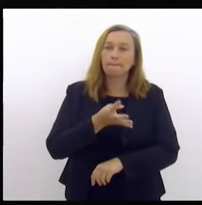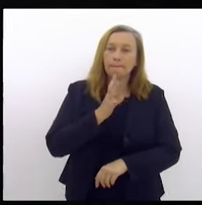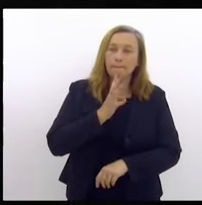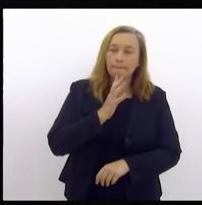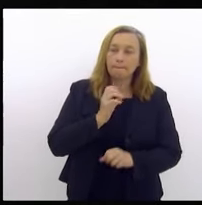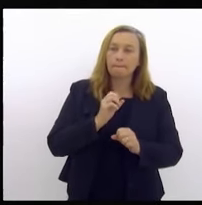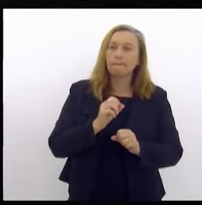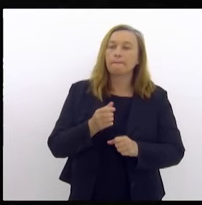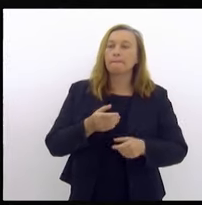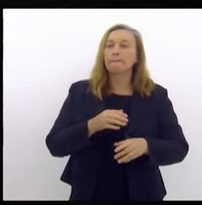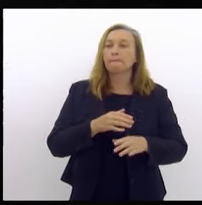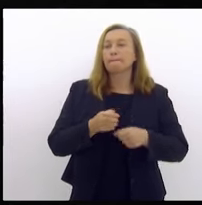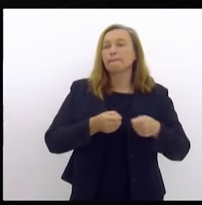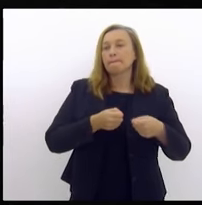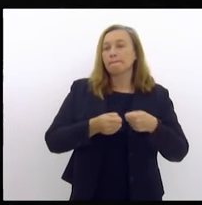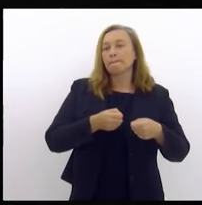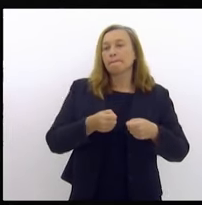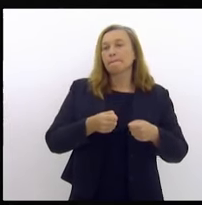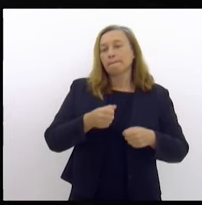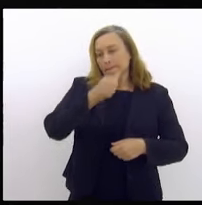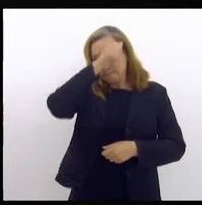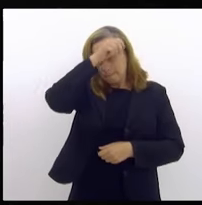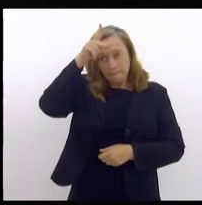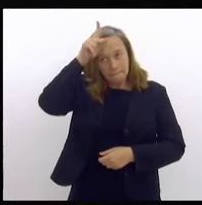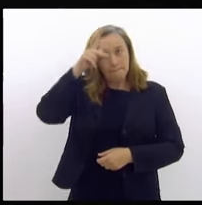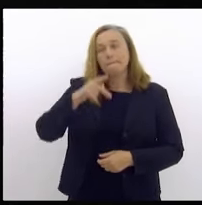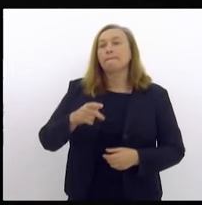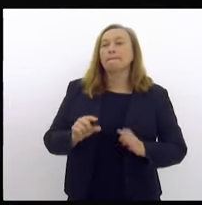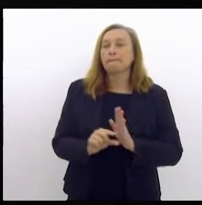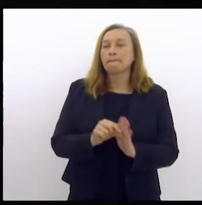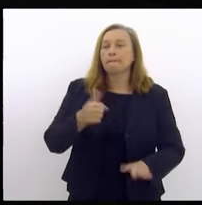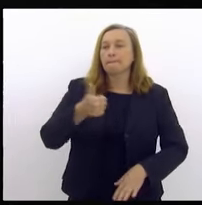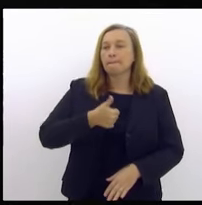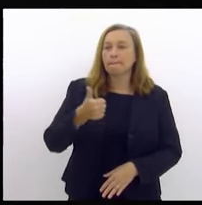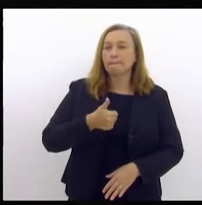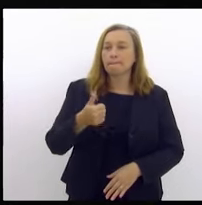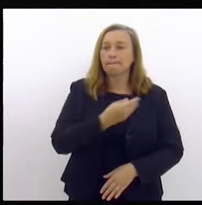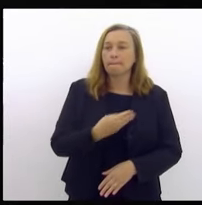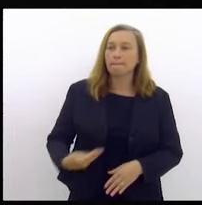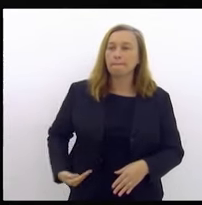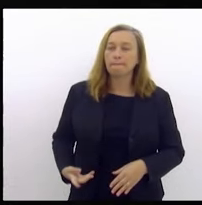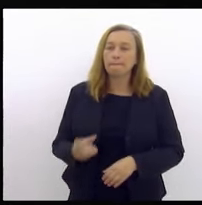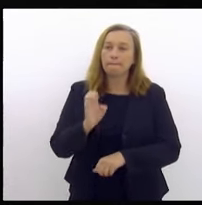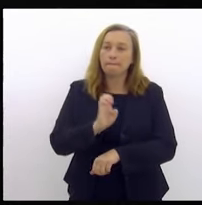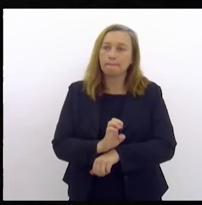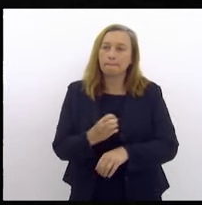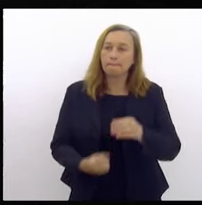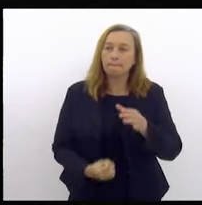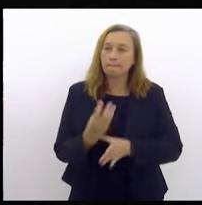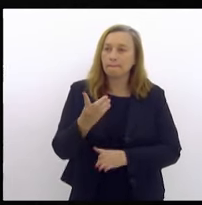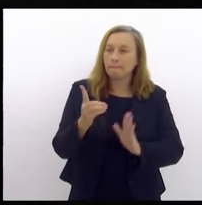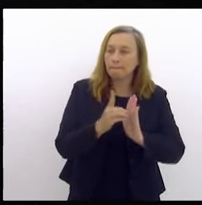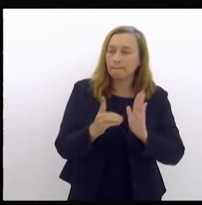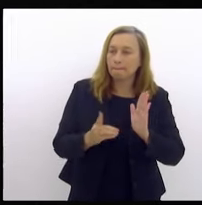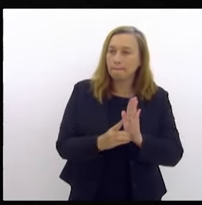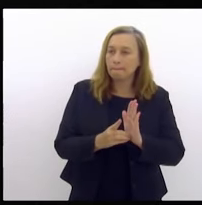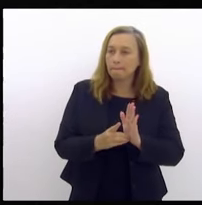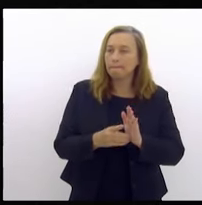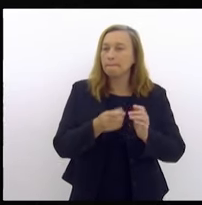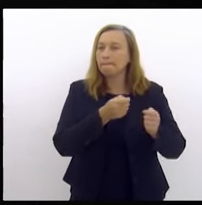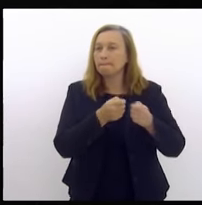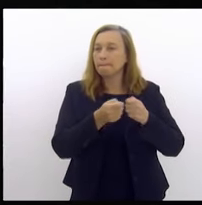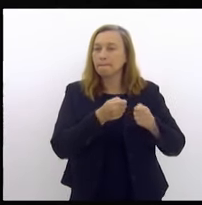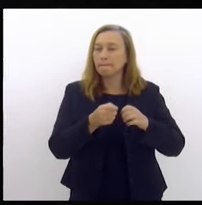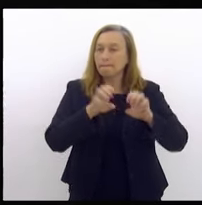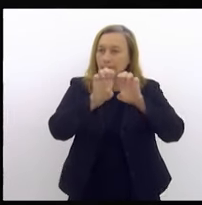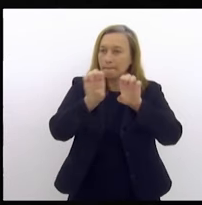domínio municipal. Parágrafo 1º. O governador do Estado criará, mediante decreto-lei, a estrutura administrativa